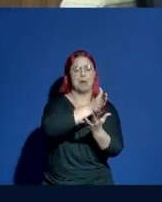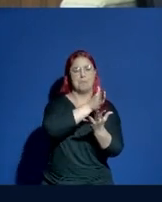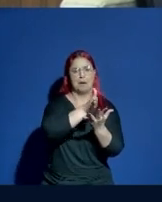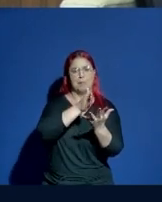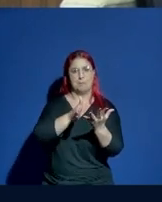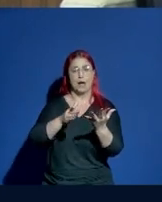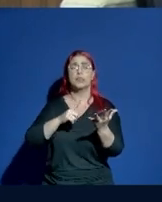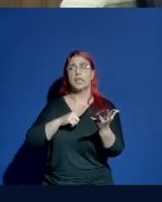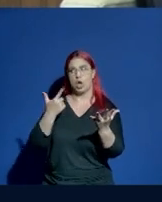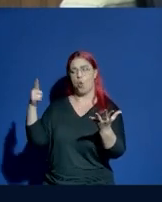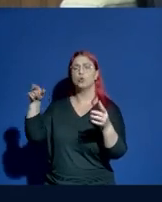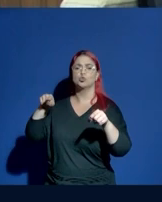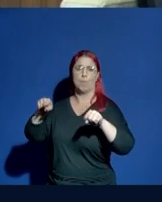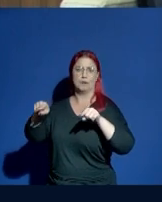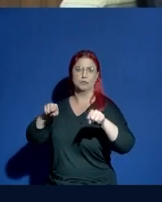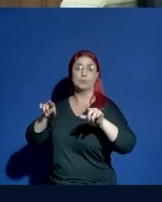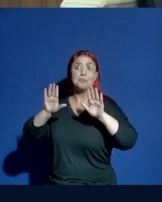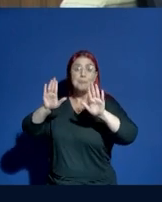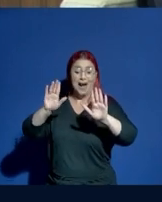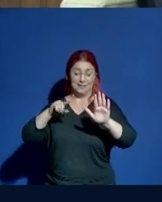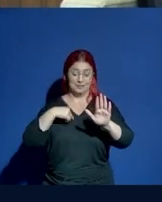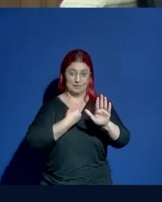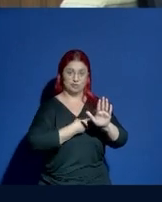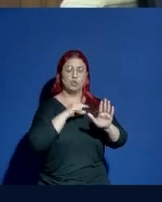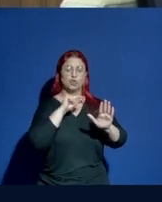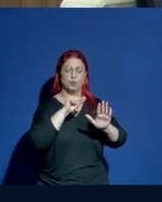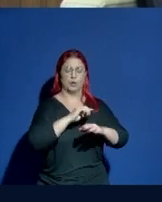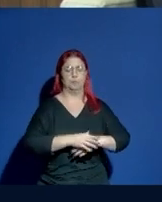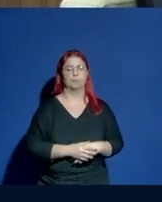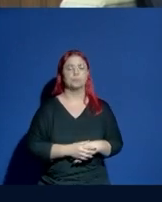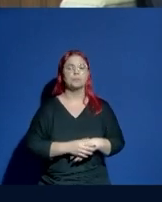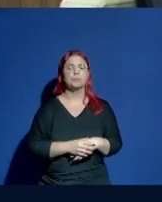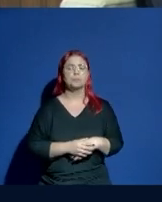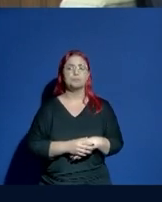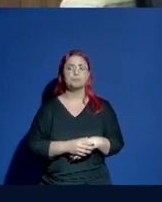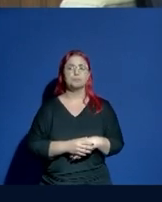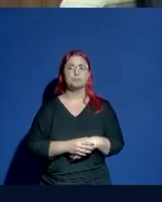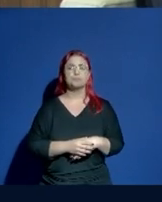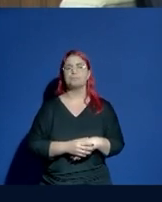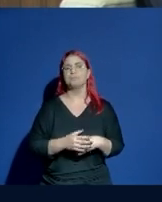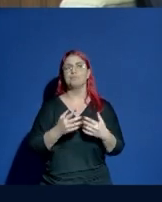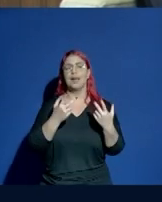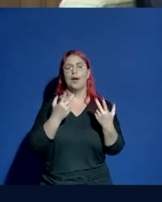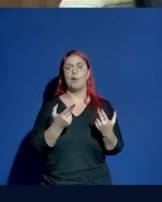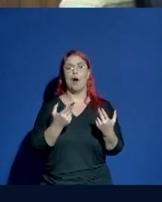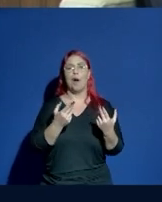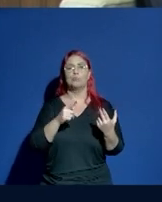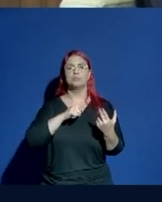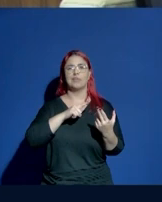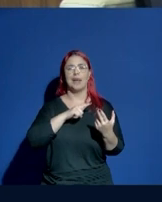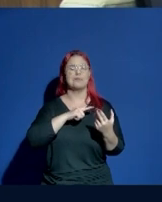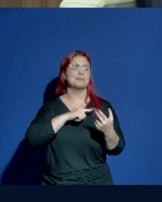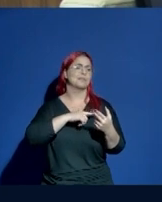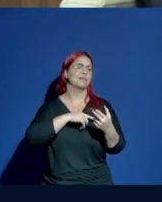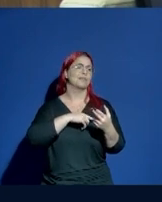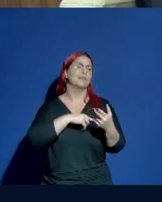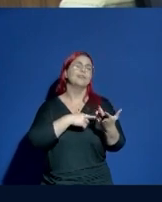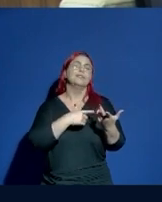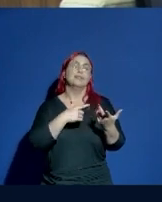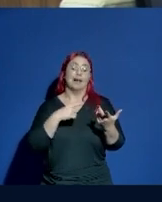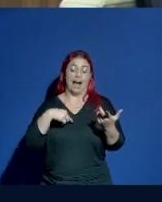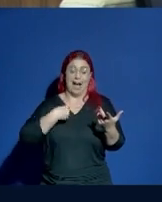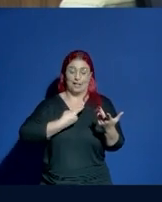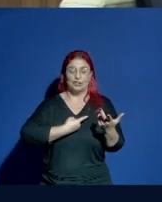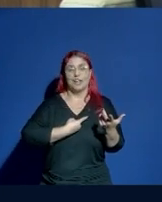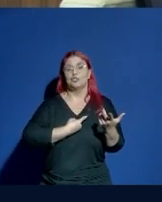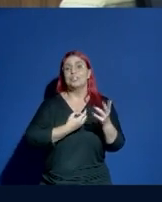nosso competidores é nós poderíamos dizer que a foca é como uma alfaiataria nós damos